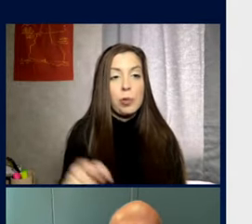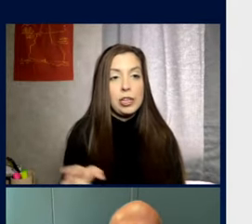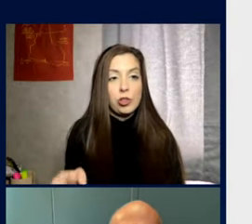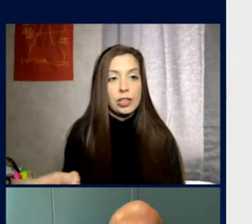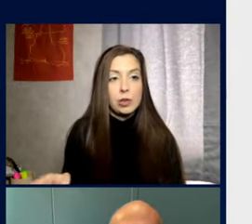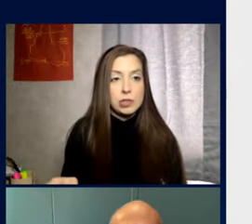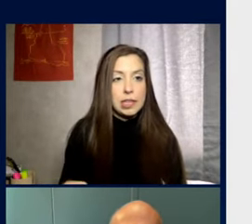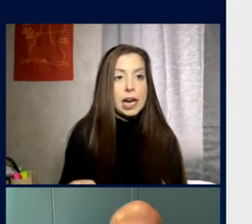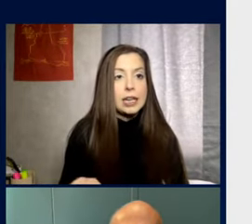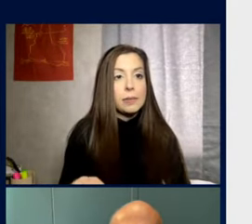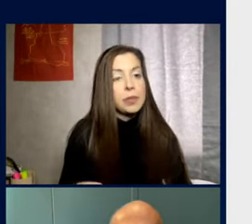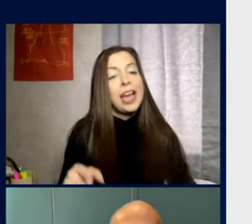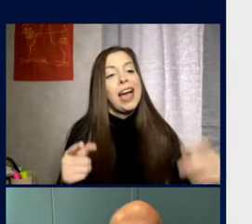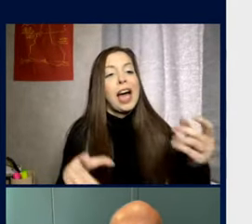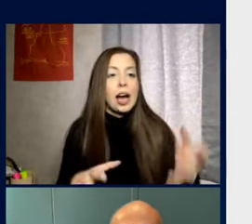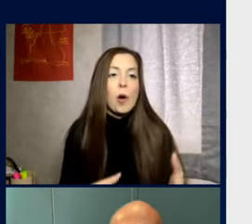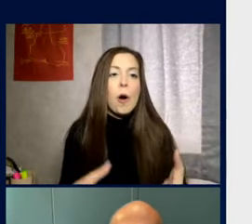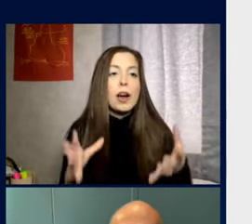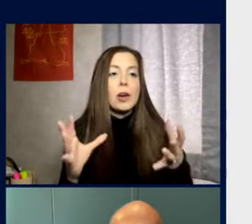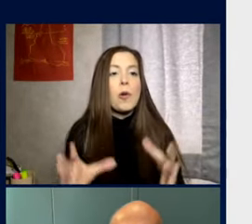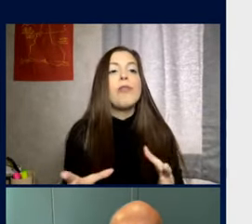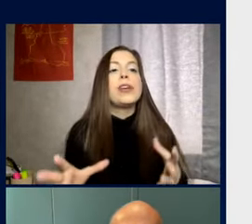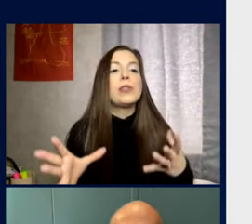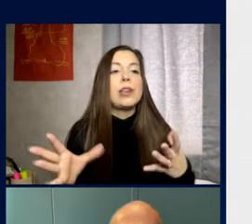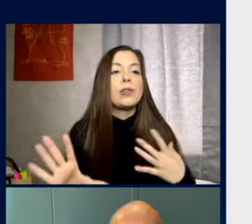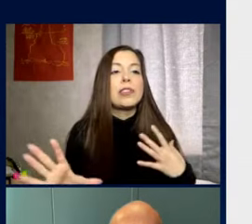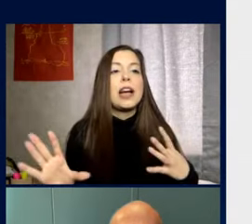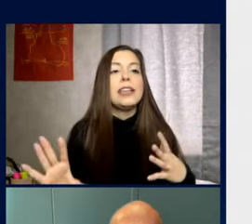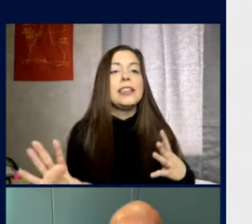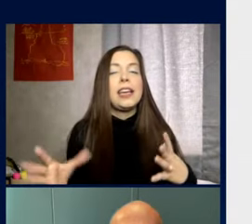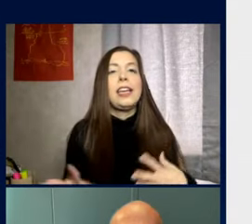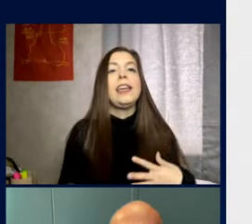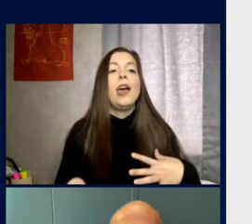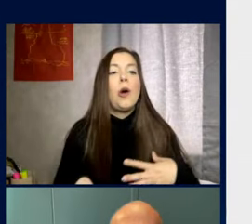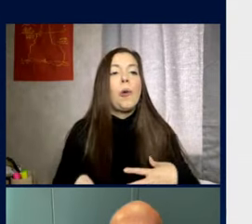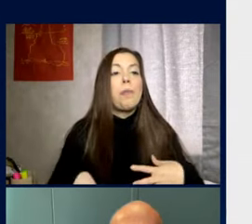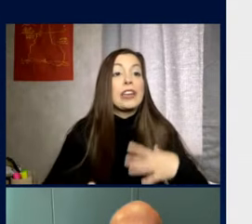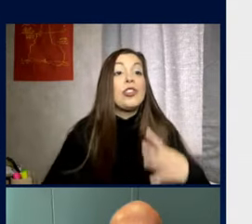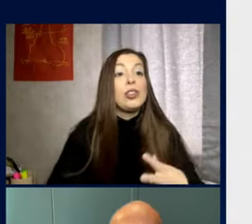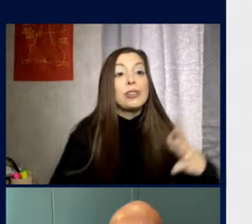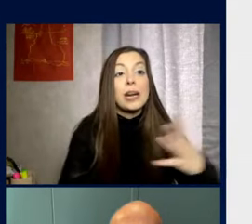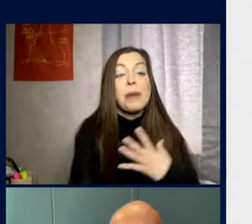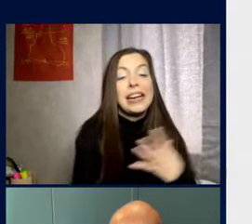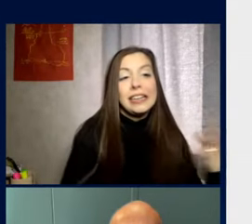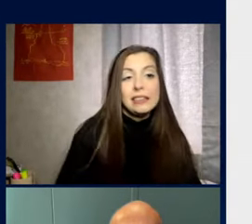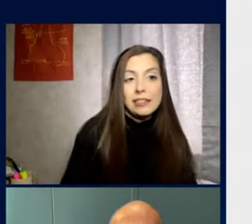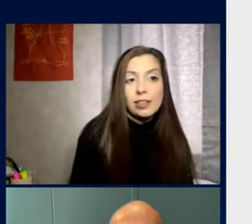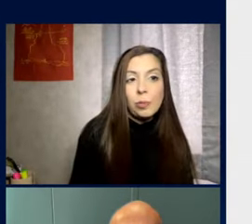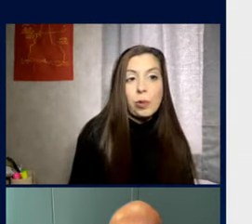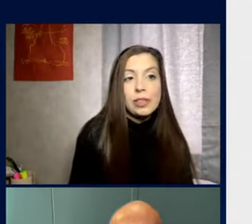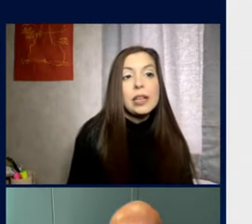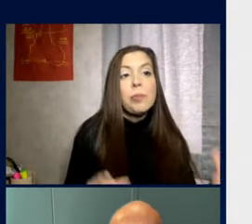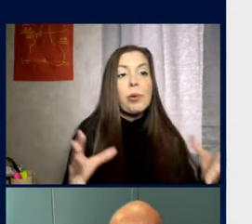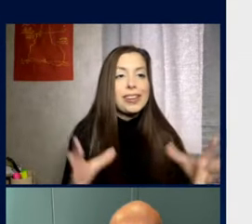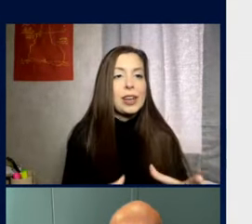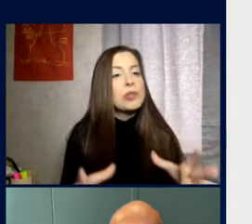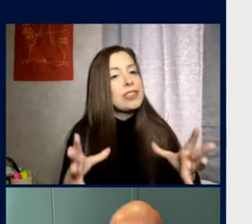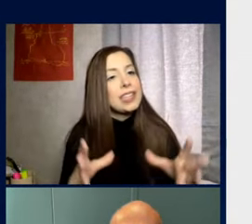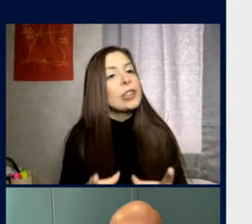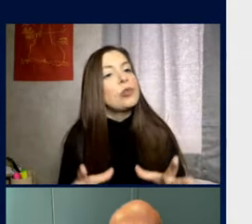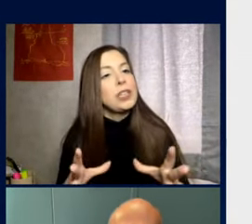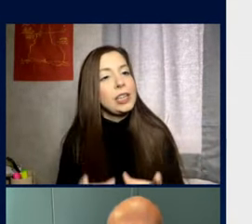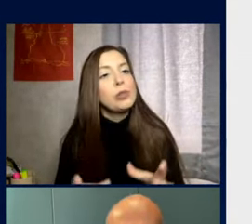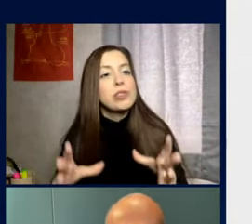como funciona a política na Austrália. Agora o governo da Austrália tem o Partido Trabalhista no poder, porque